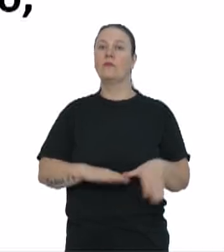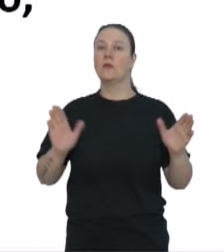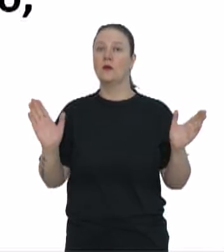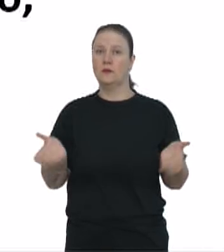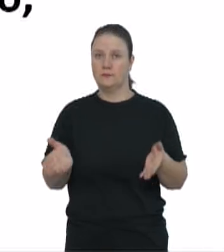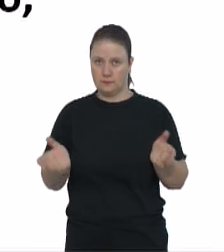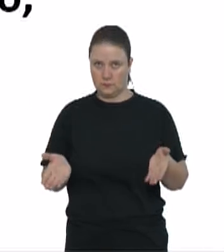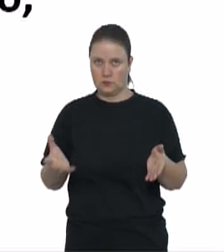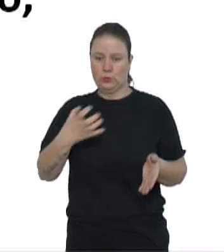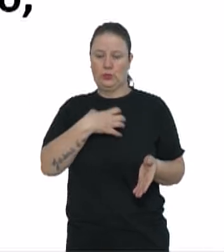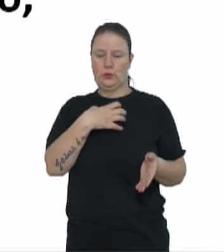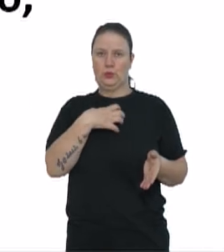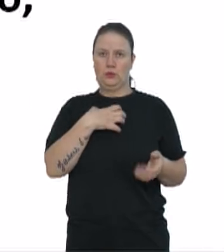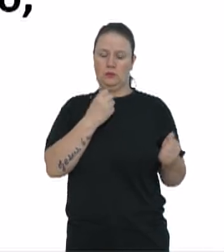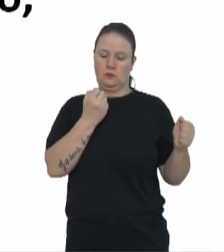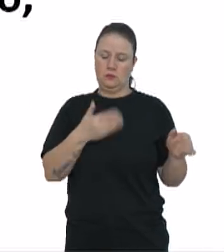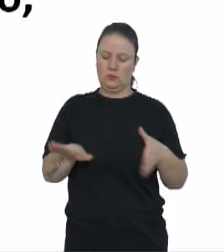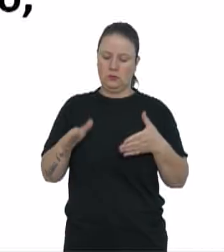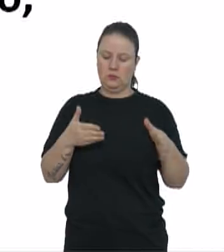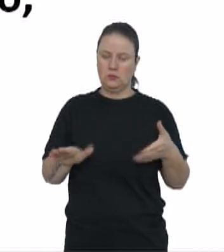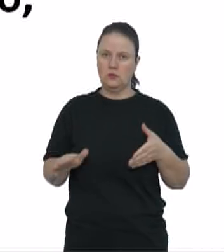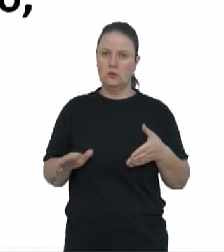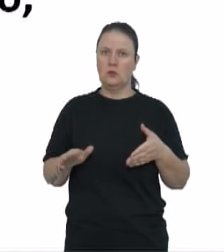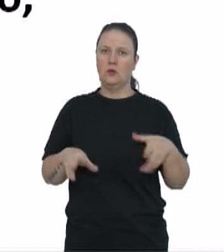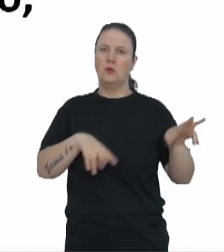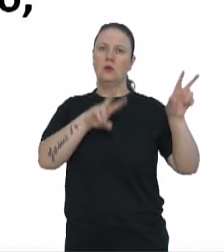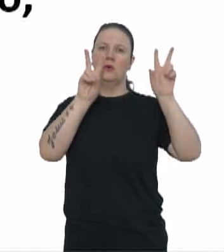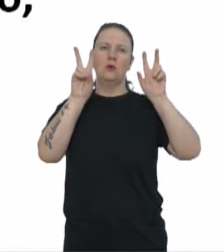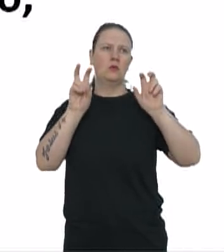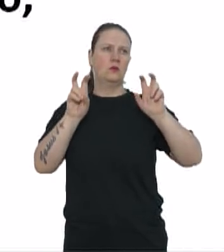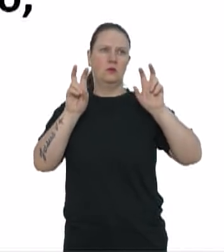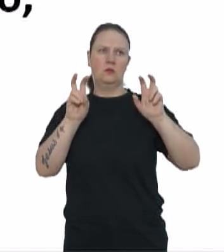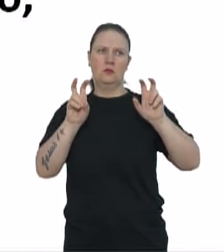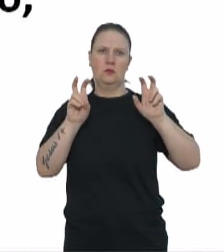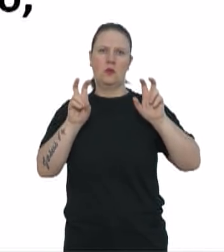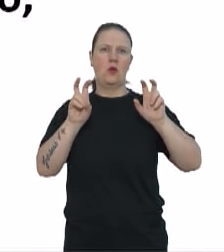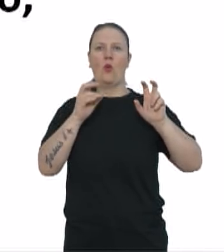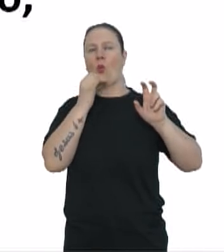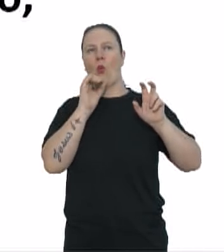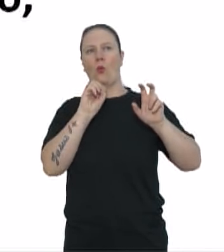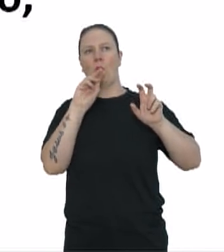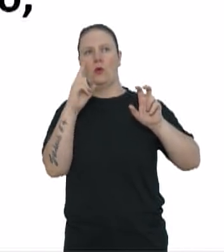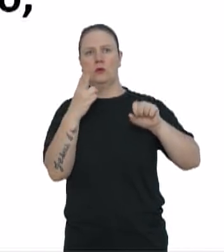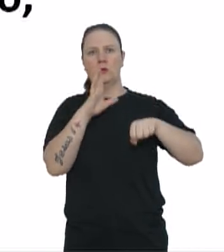Ainda sobre esse modo de produção, o tempo é o do ganho da produtividade que é regulada pelo relógio. Então,